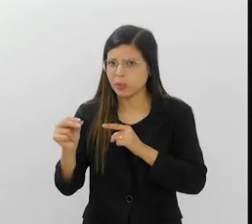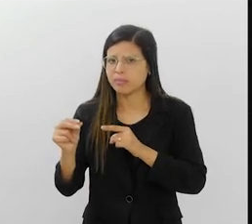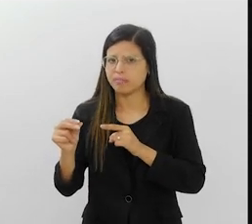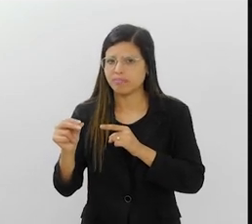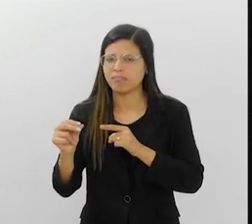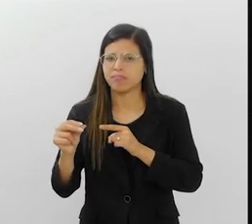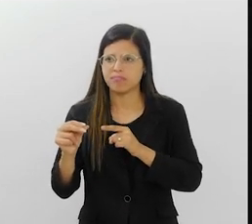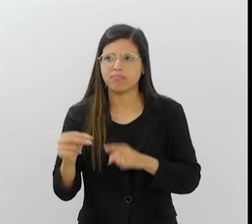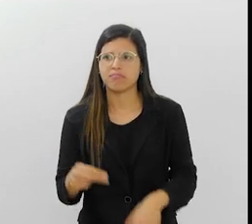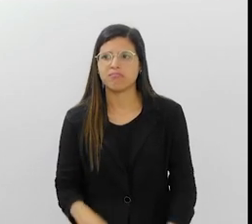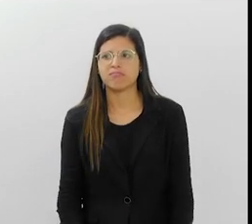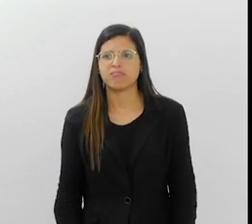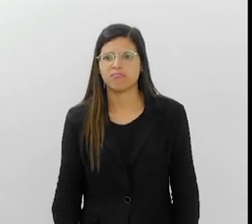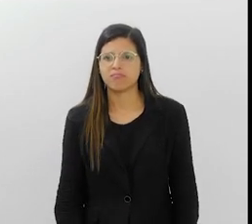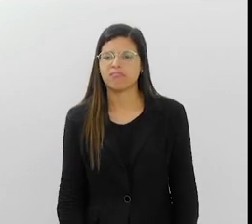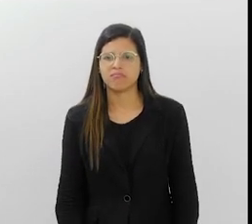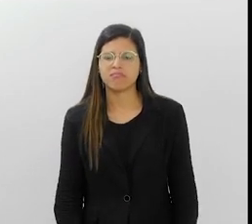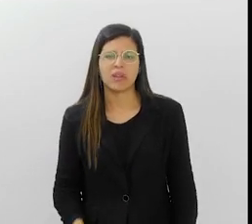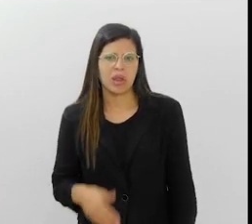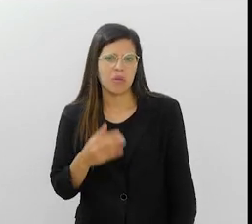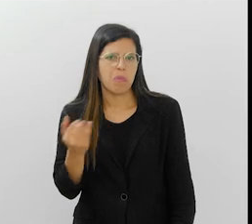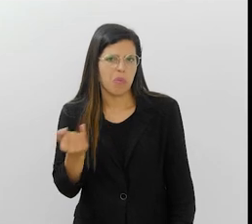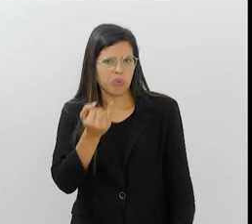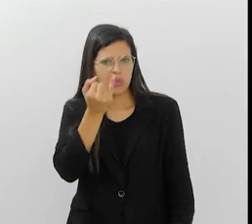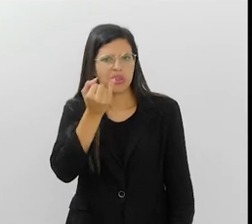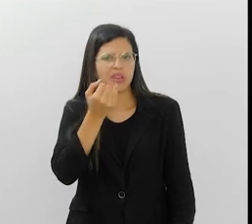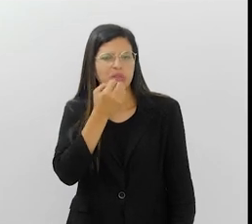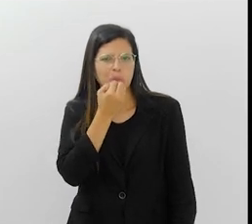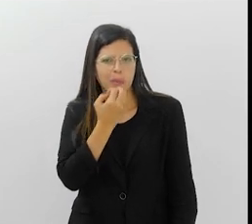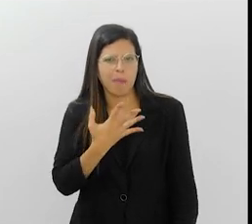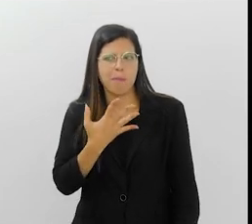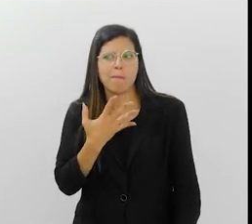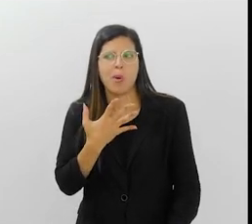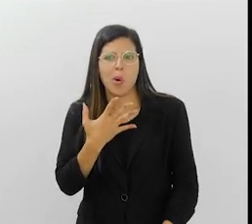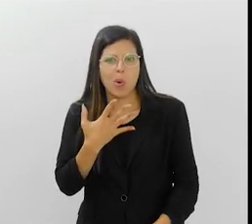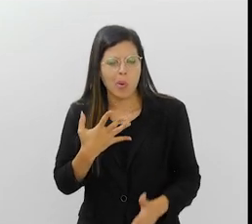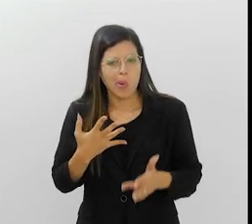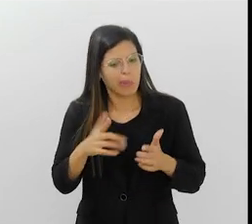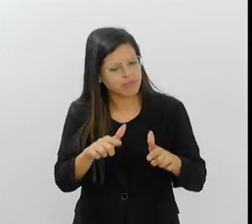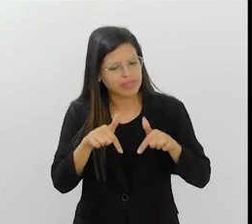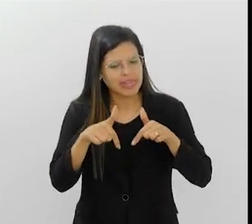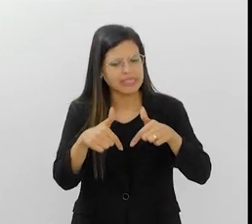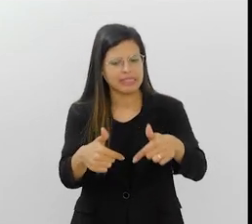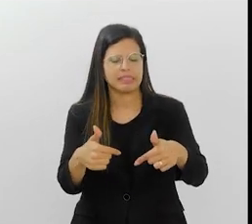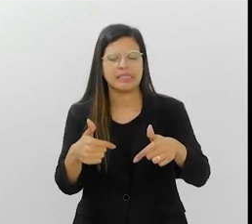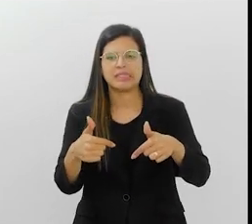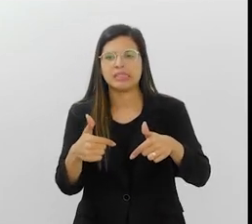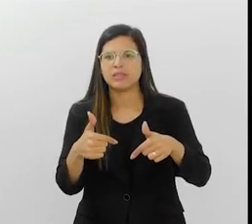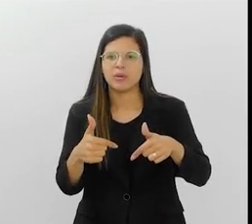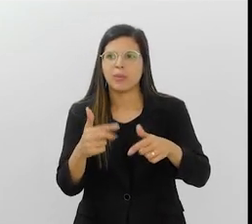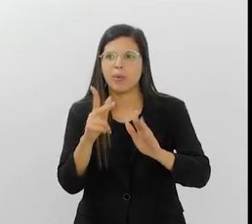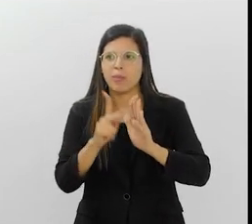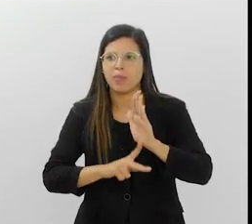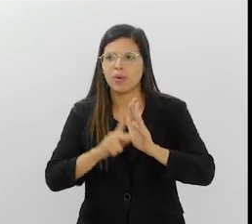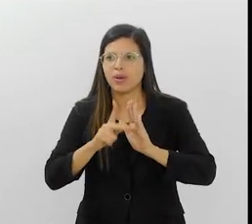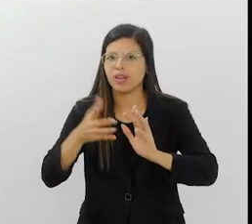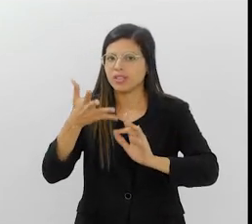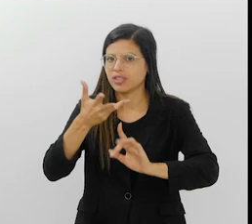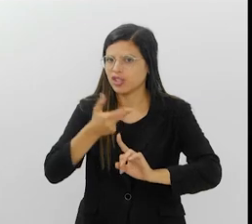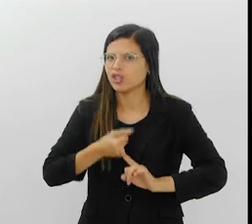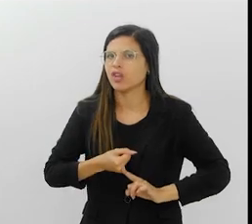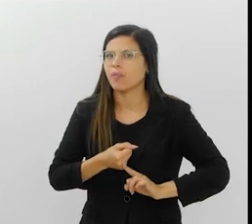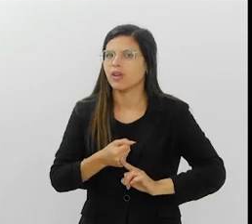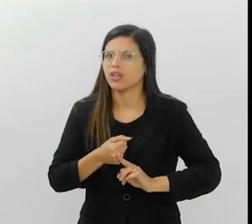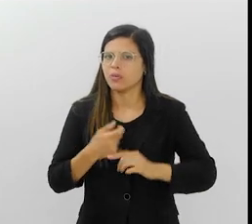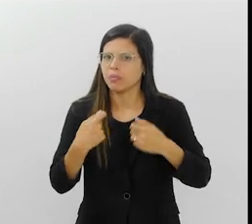carnaval. É verdade. Você vê que vale a pena, né? Tem que se brigar pelo projeto, né? Eu sempre falo isso. É, artisticamente falando, às vezes